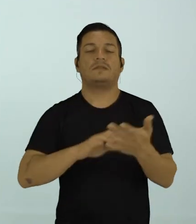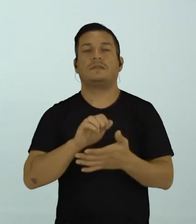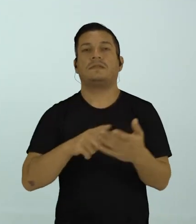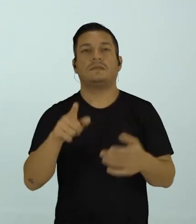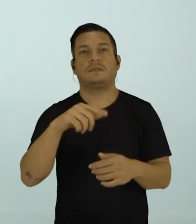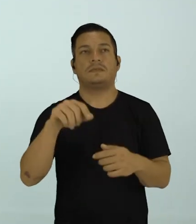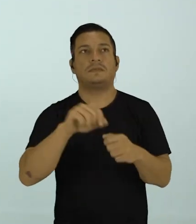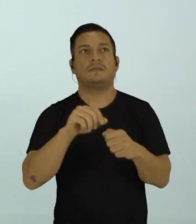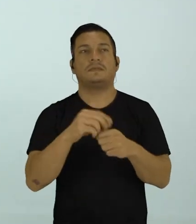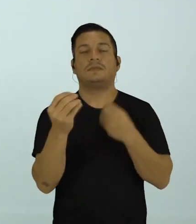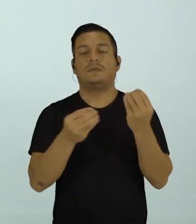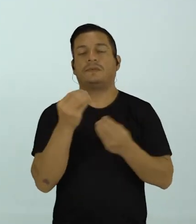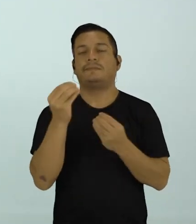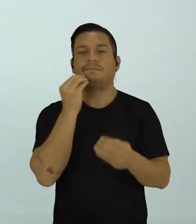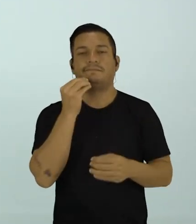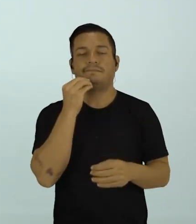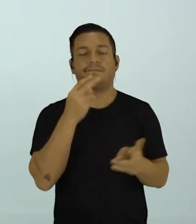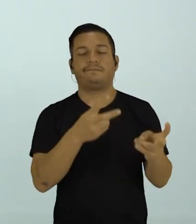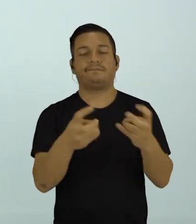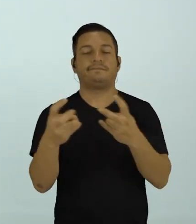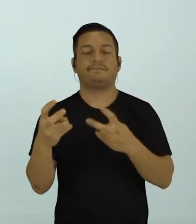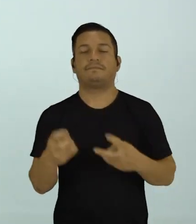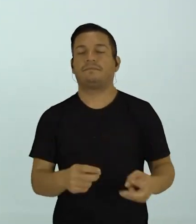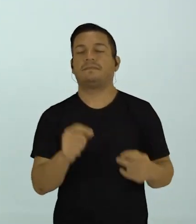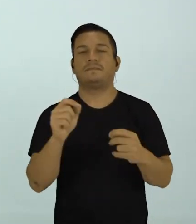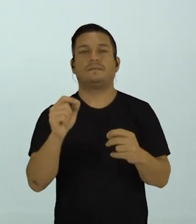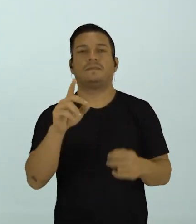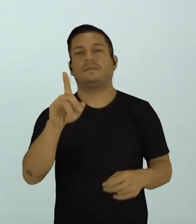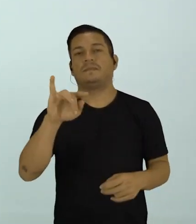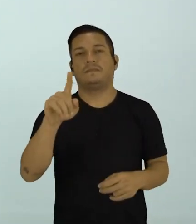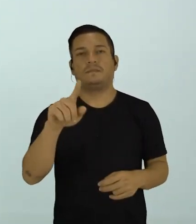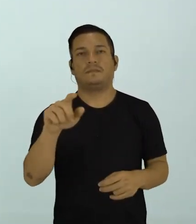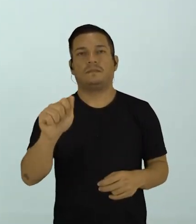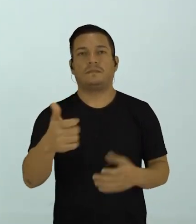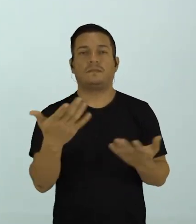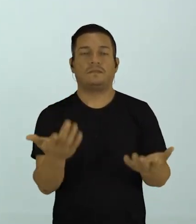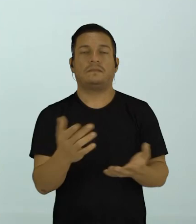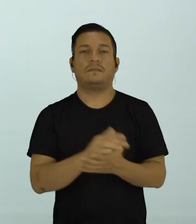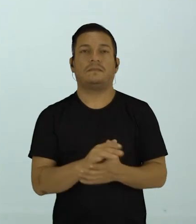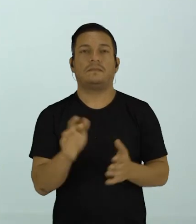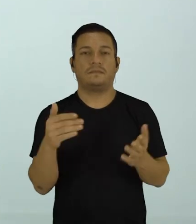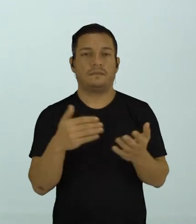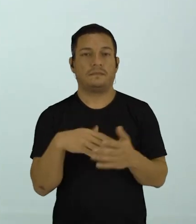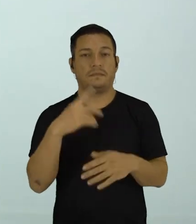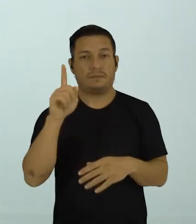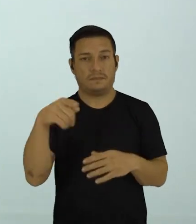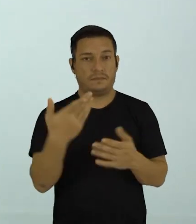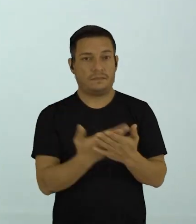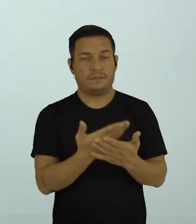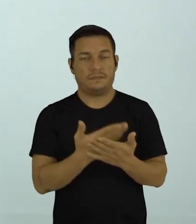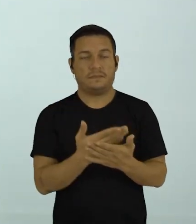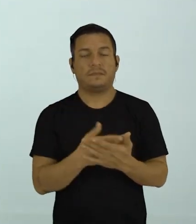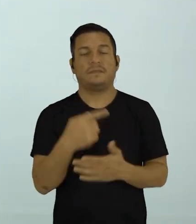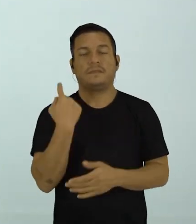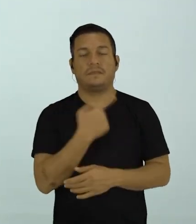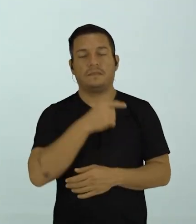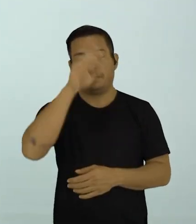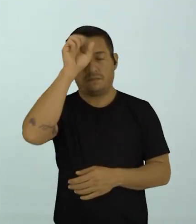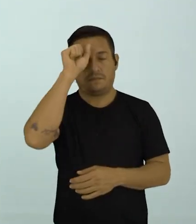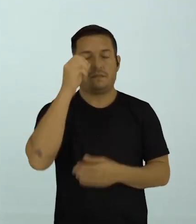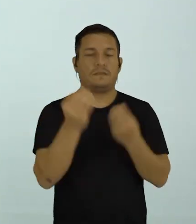isso, tá? Como vocês podem identificar essas dízimas periódicas. Então, até mais. Na próxima aula a gente vai aprender a como